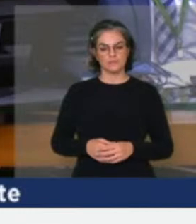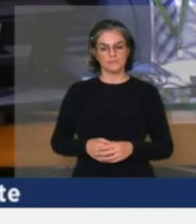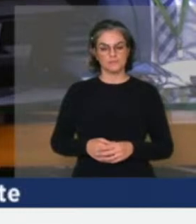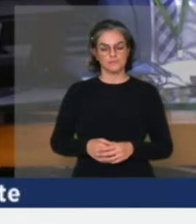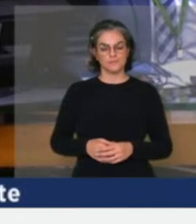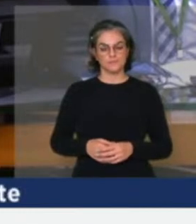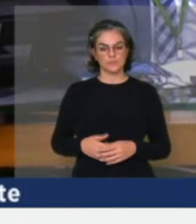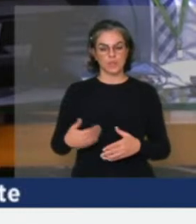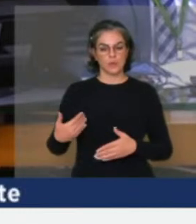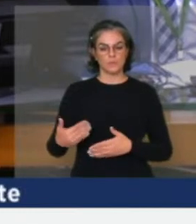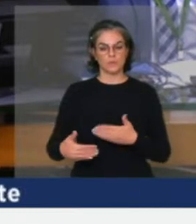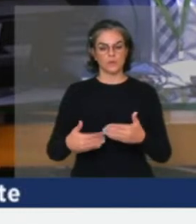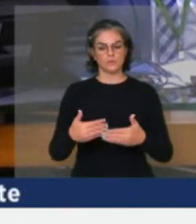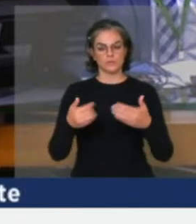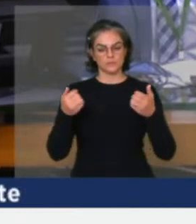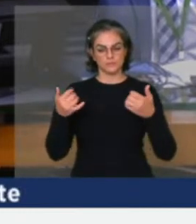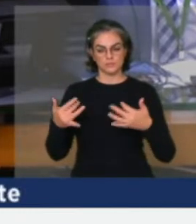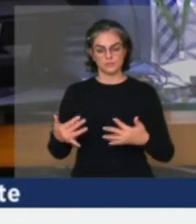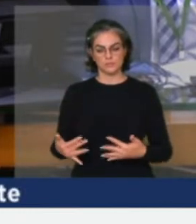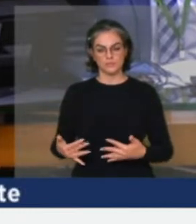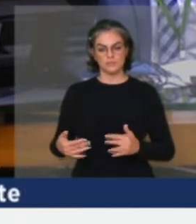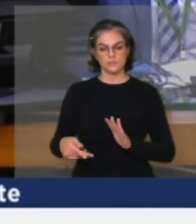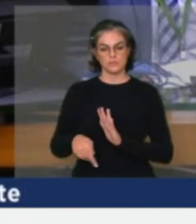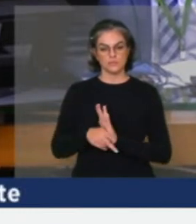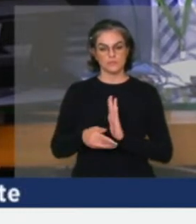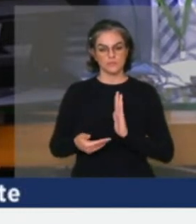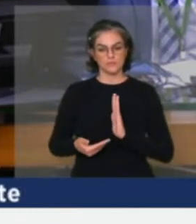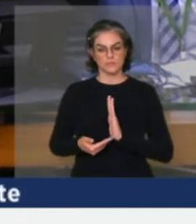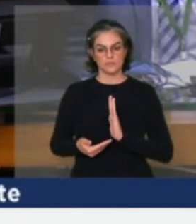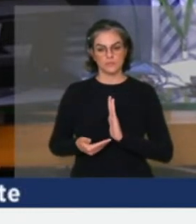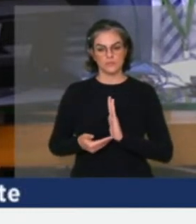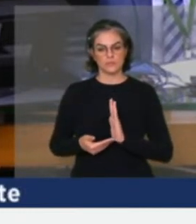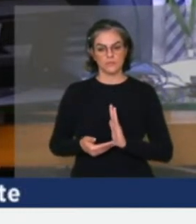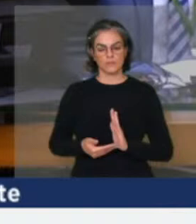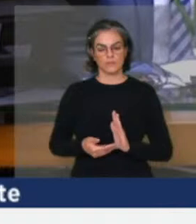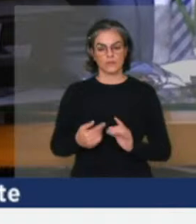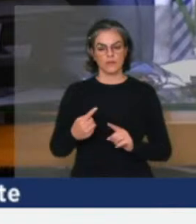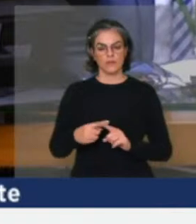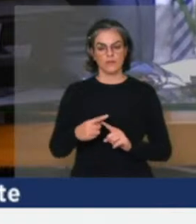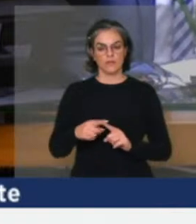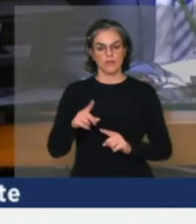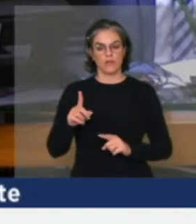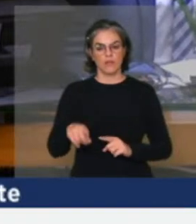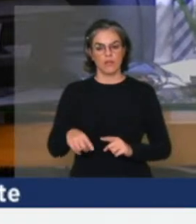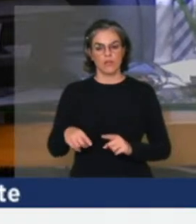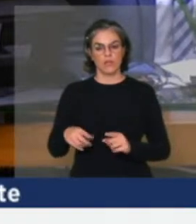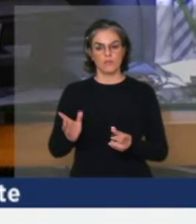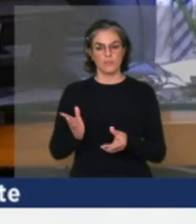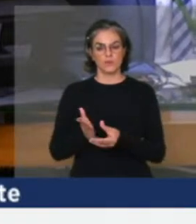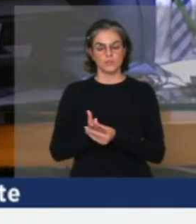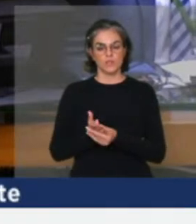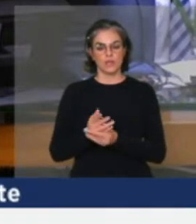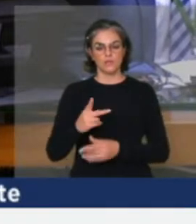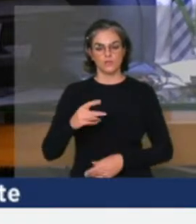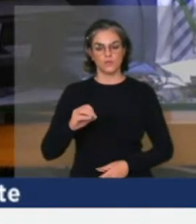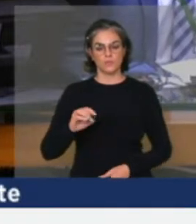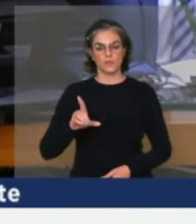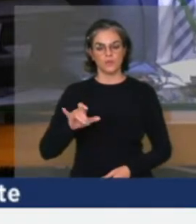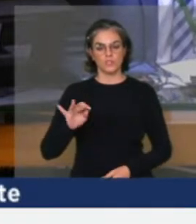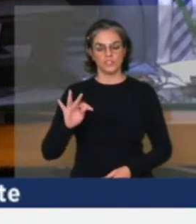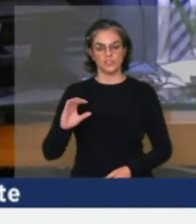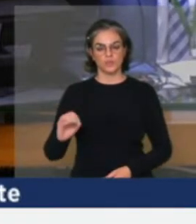esforço histórico do procedimento observado pela Câmara dos Deputados em processos políticos e disciplinares a partir do regimento interno de